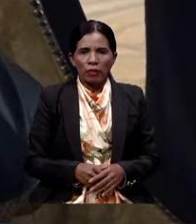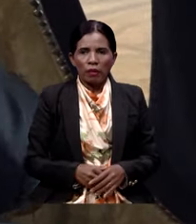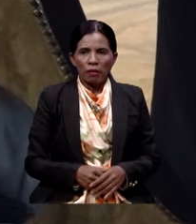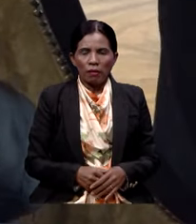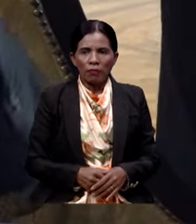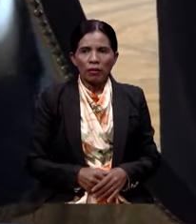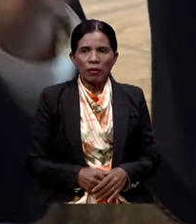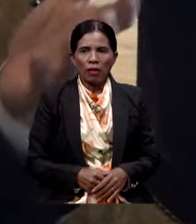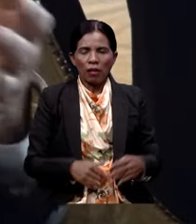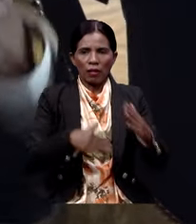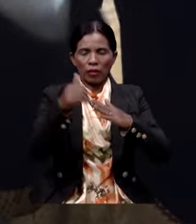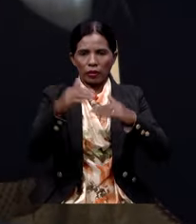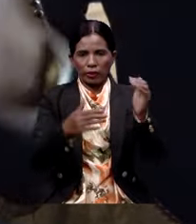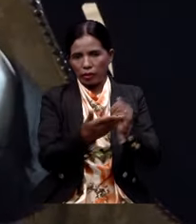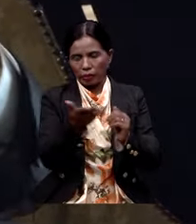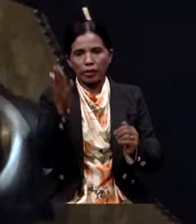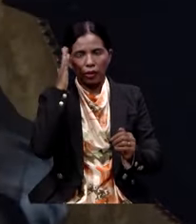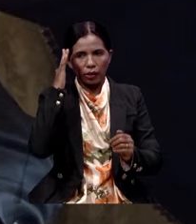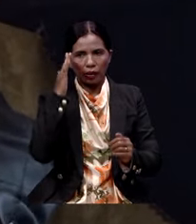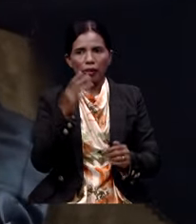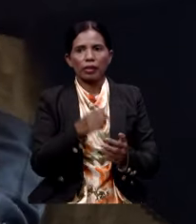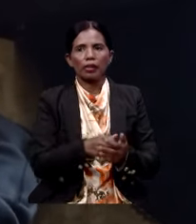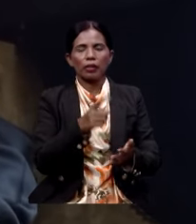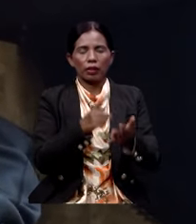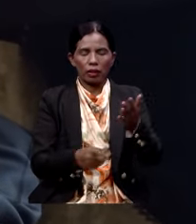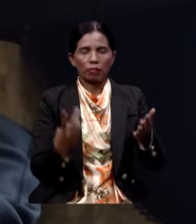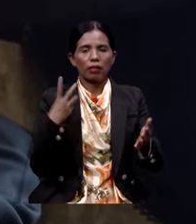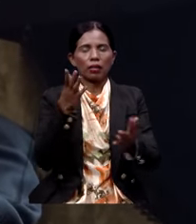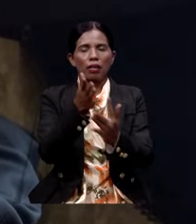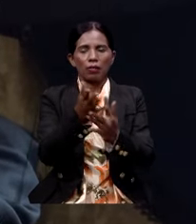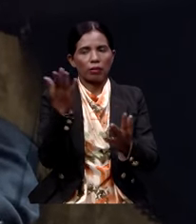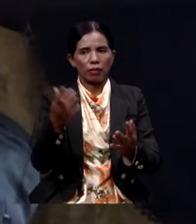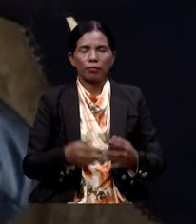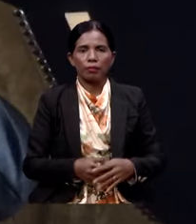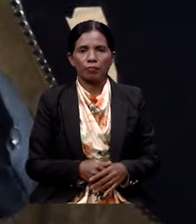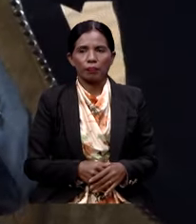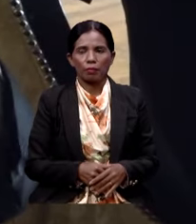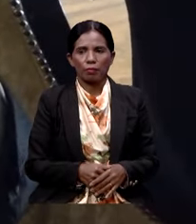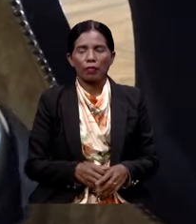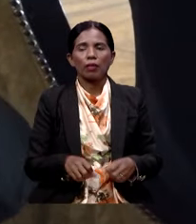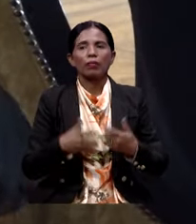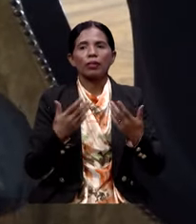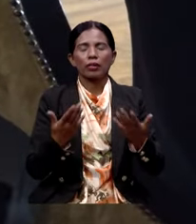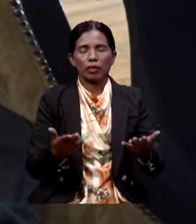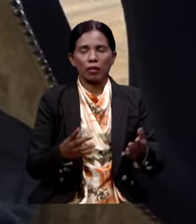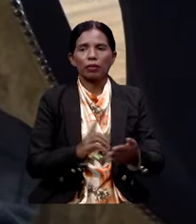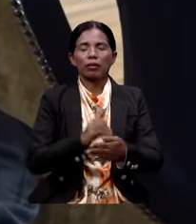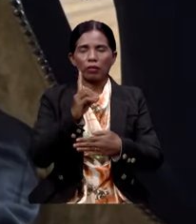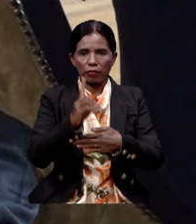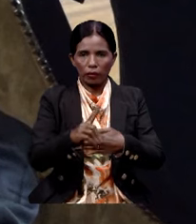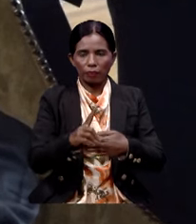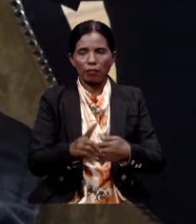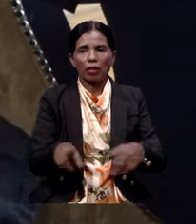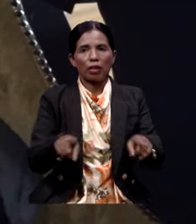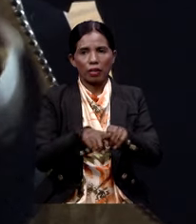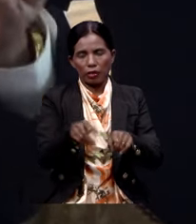de setor de infraestruturas, então você irá ter, né, sair numa tamela. Agora, o INSAP desenvolve, né, mas